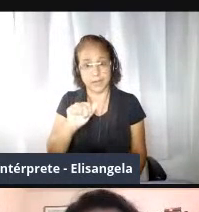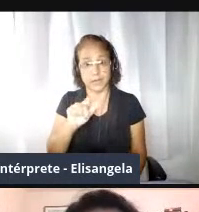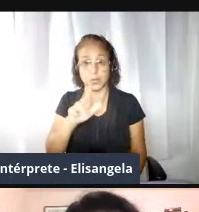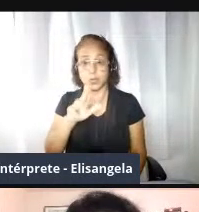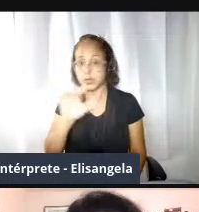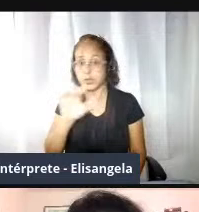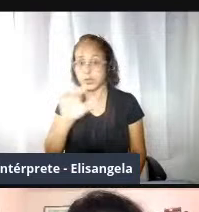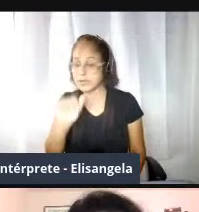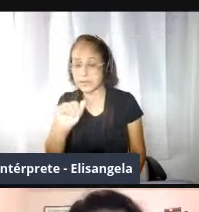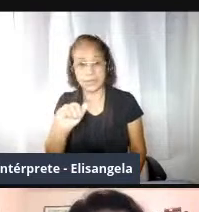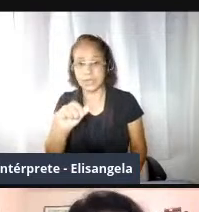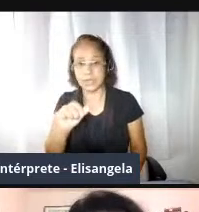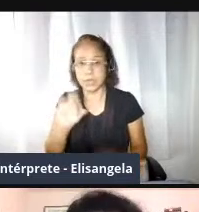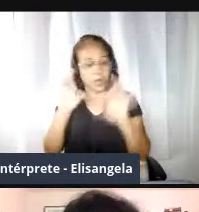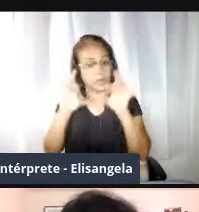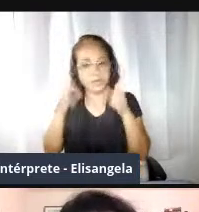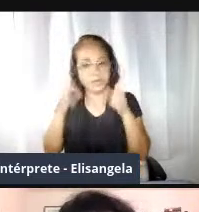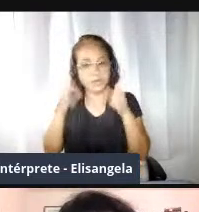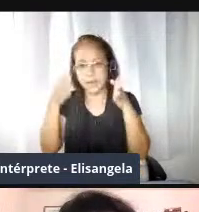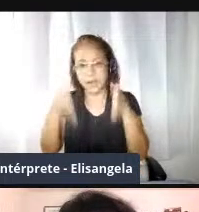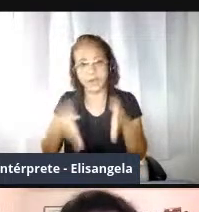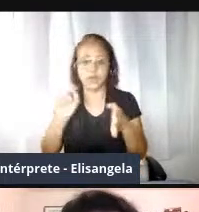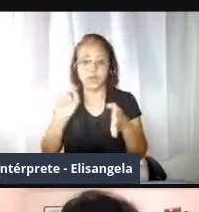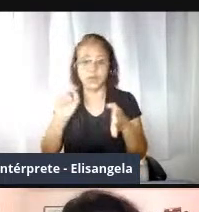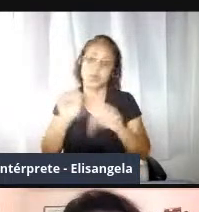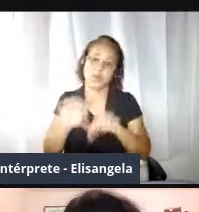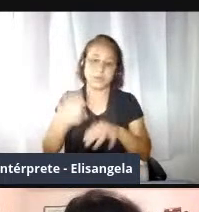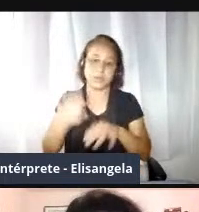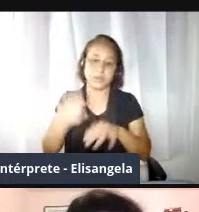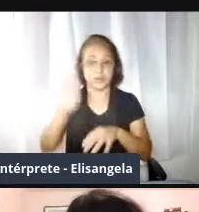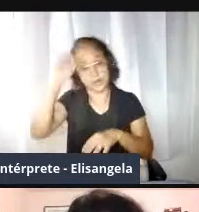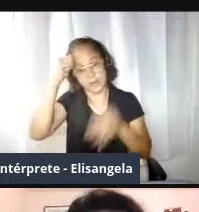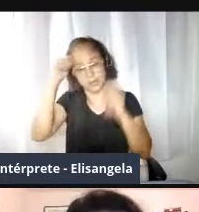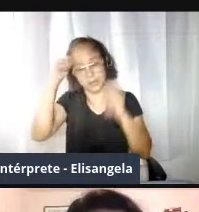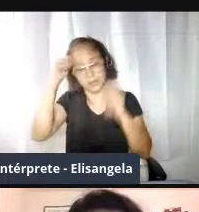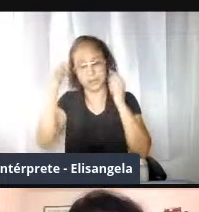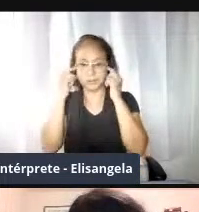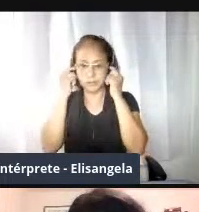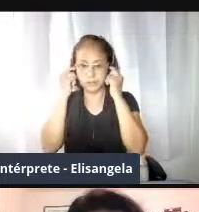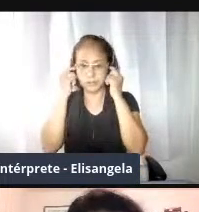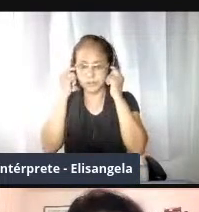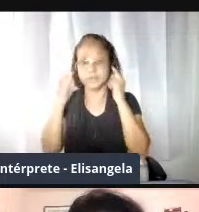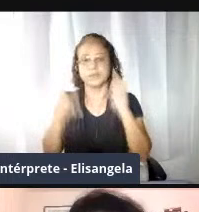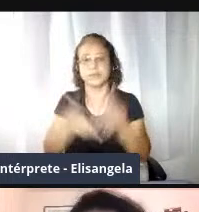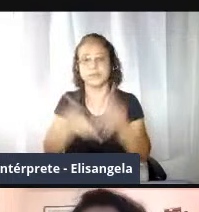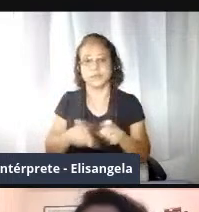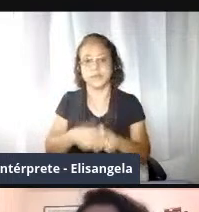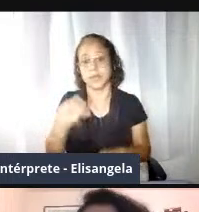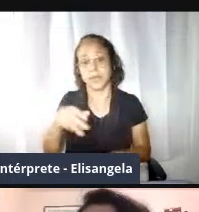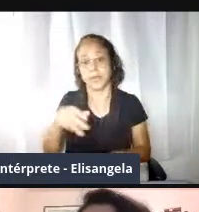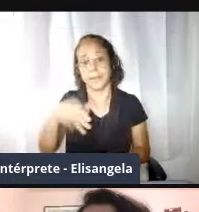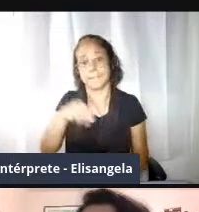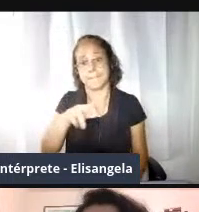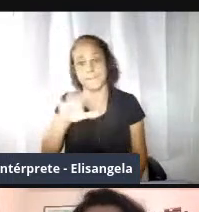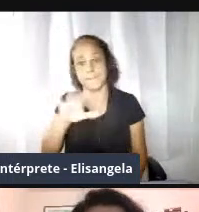temática da história da educação negra, nem mesmo a Marta Carvalho, que foi minha orientadora de doutorado, que eu vou falar mais para frente.